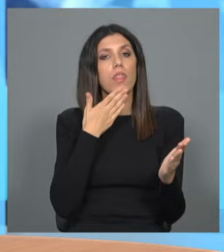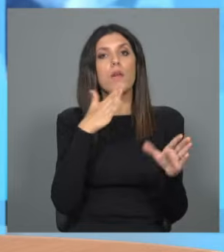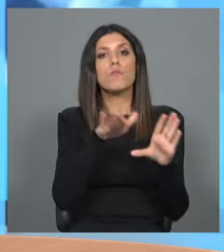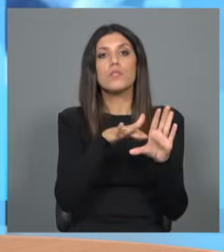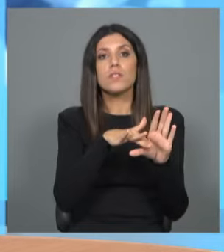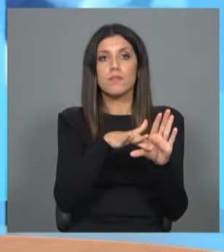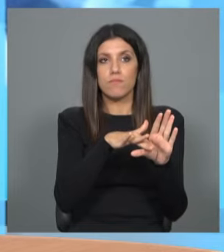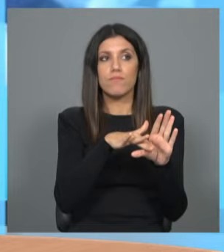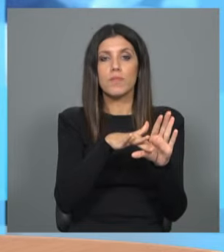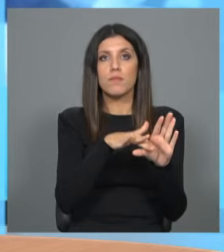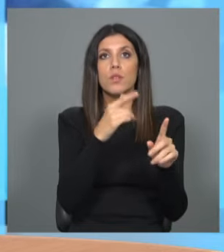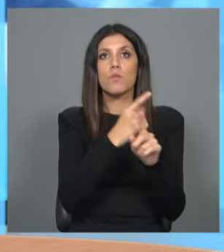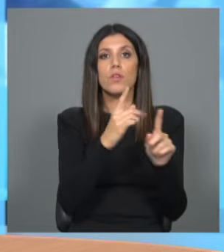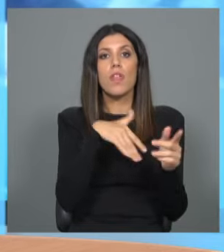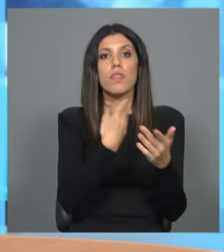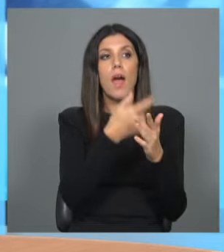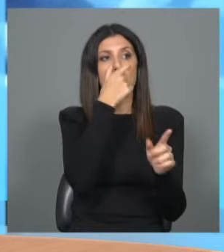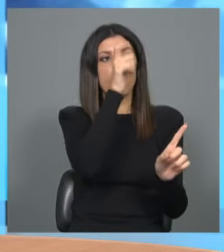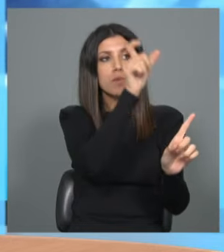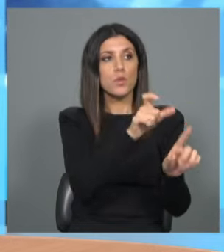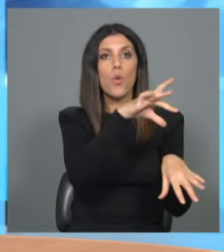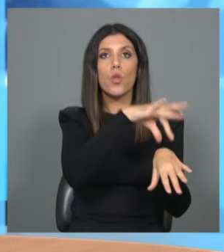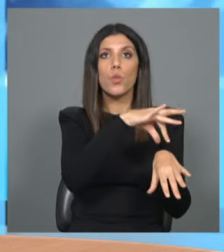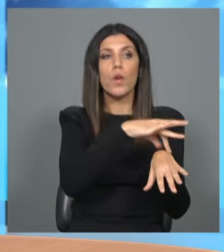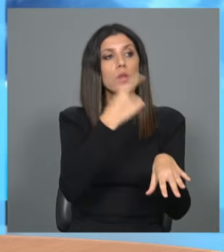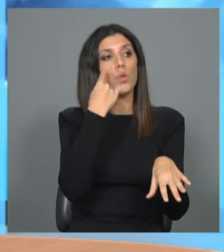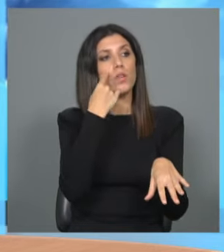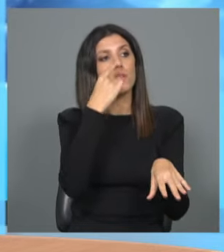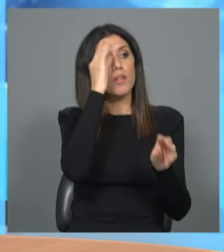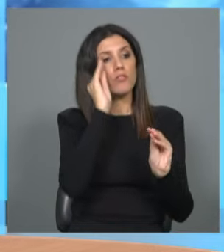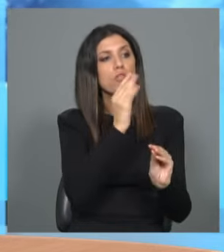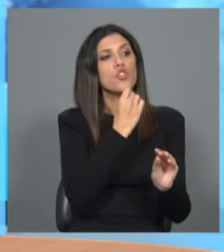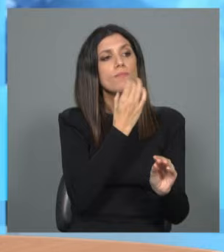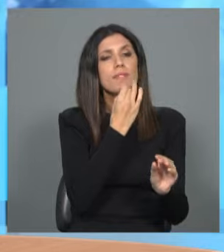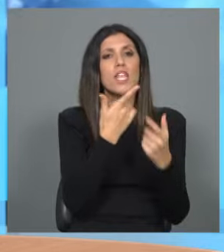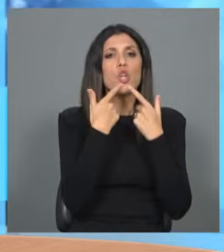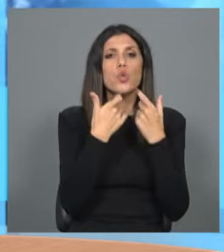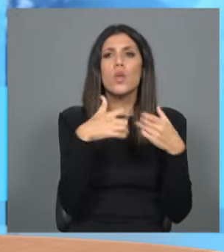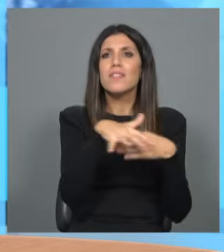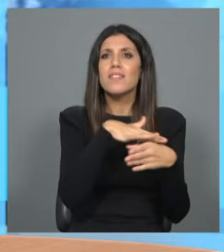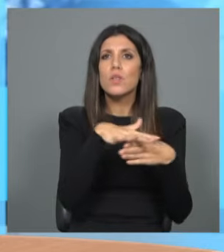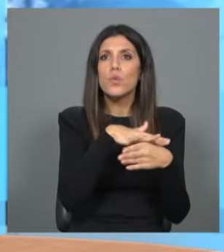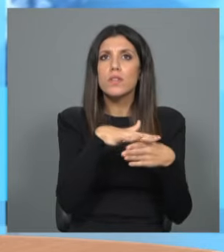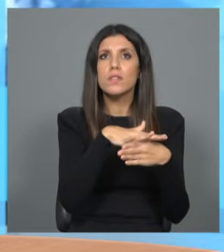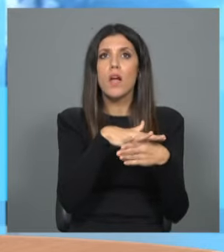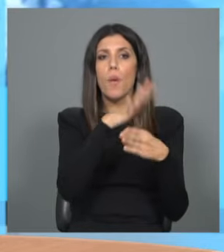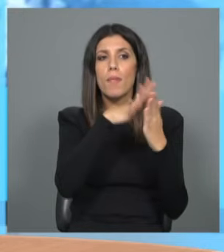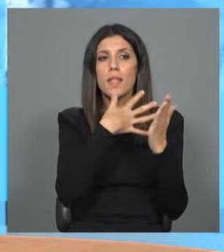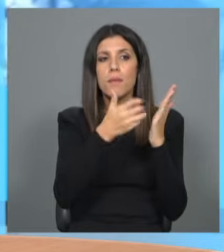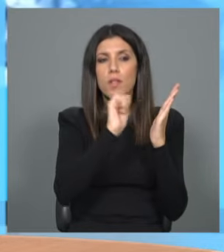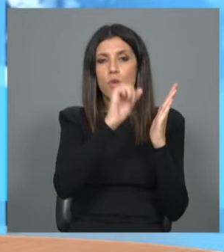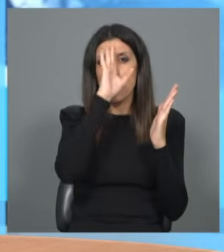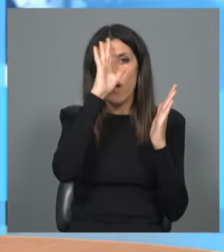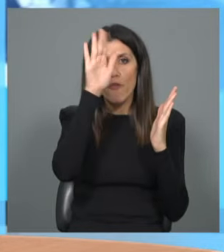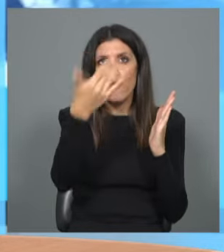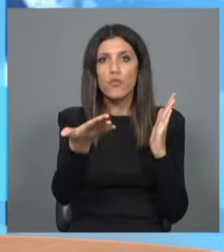porque garante ao doente maior conhecimento de toda a situação, maior planeamento para o futuro, o que quer, o que